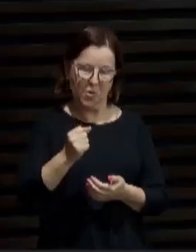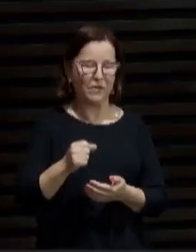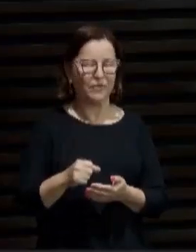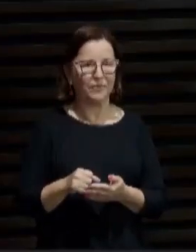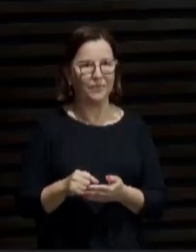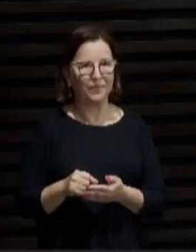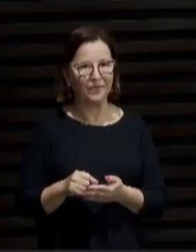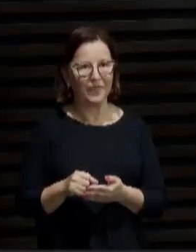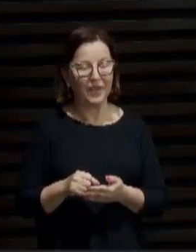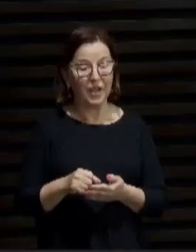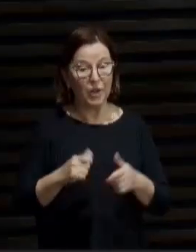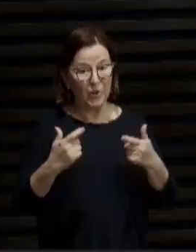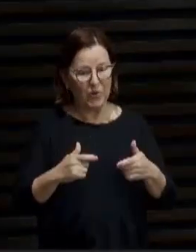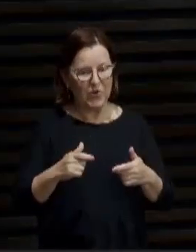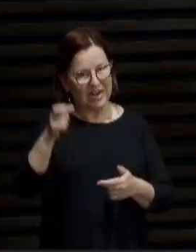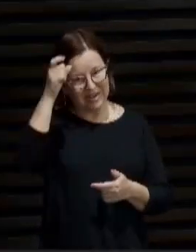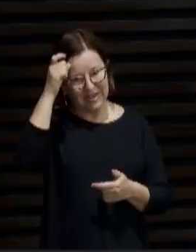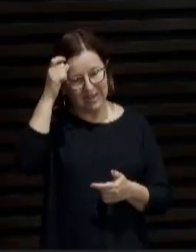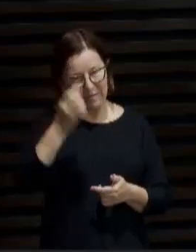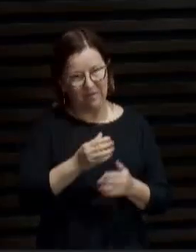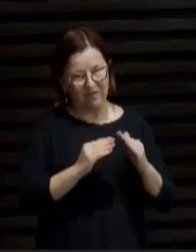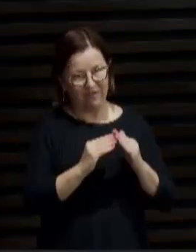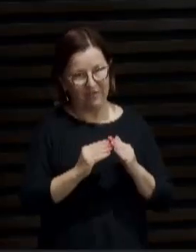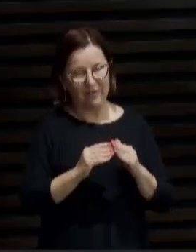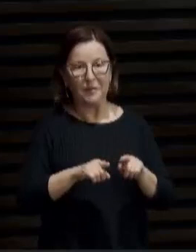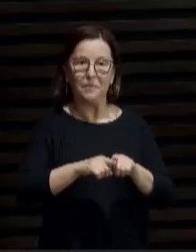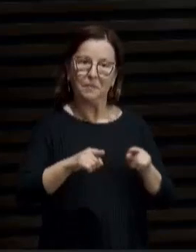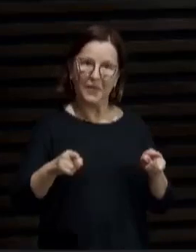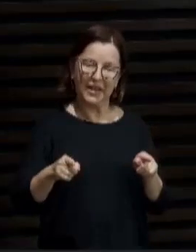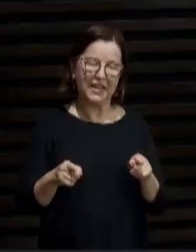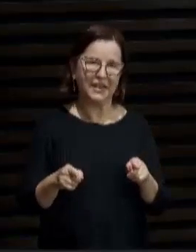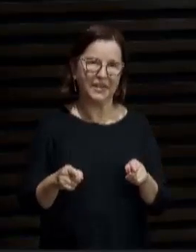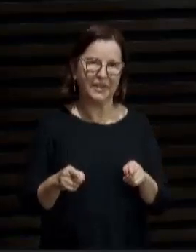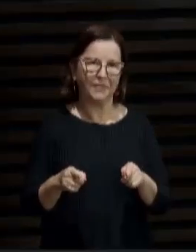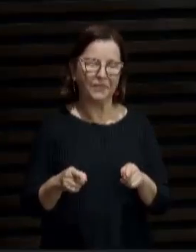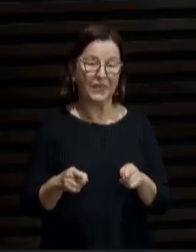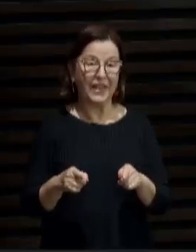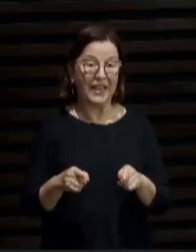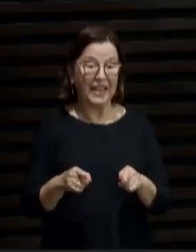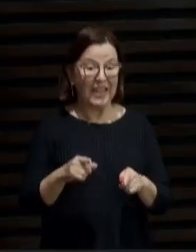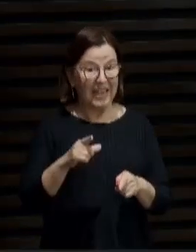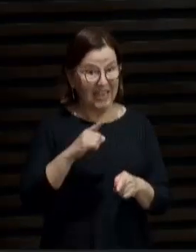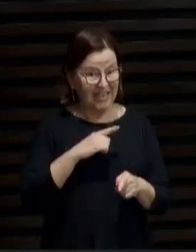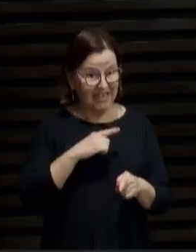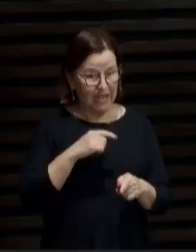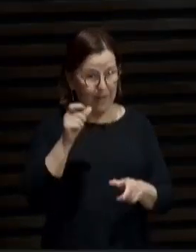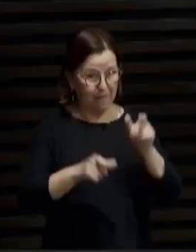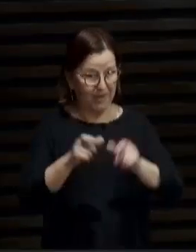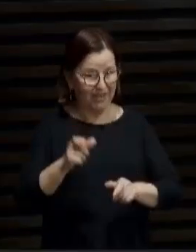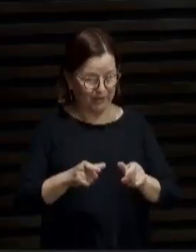ti algumas coisas, pois que tens aí os que sustentam a doutrina de Balaão, o